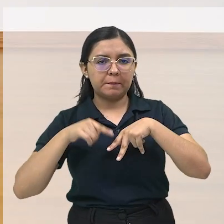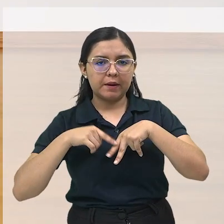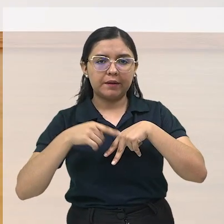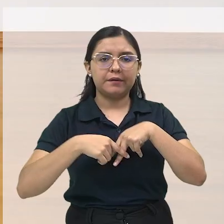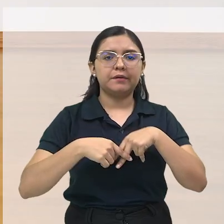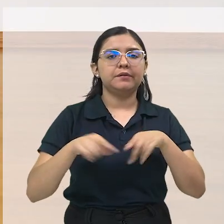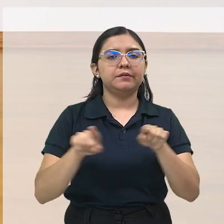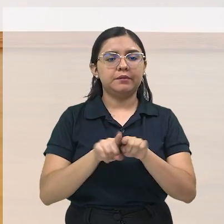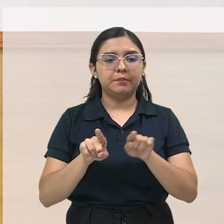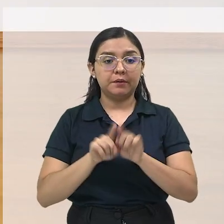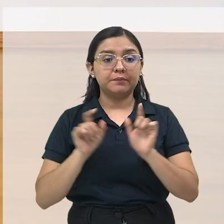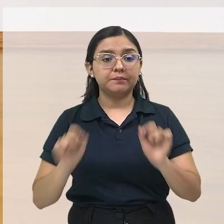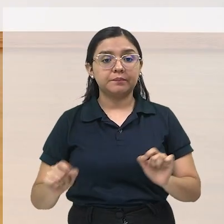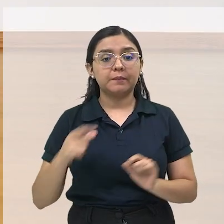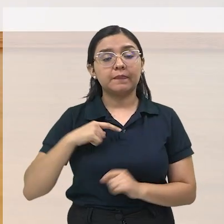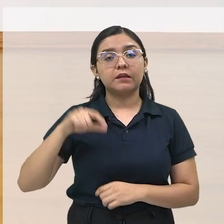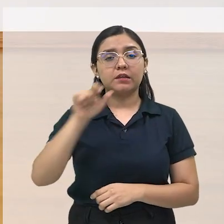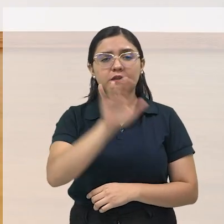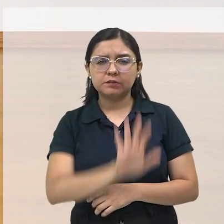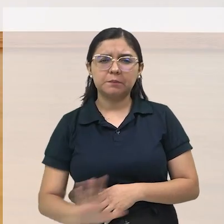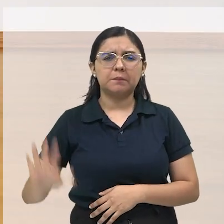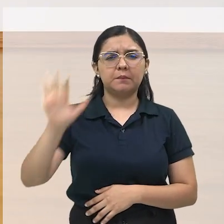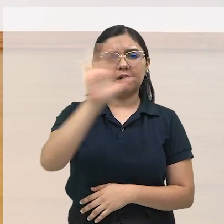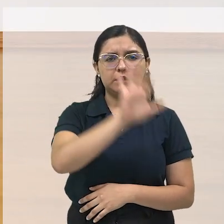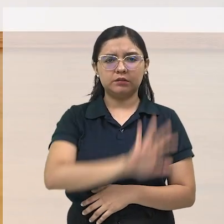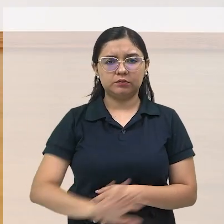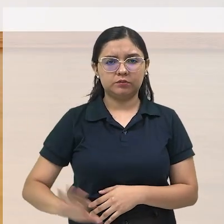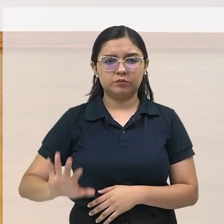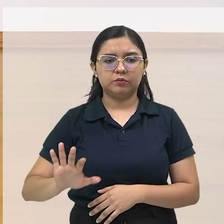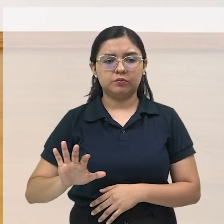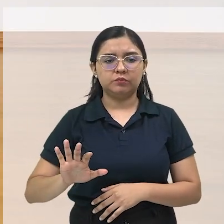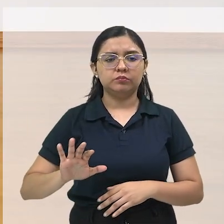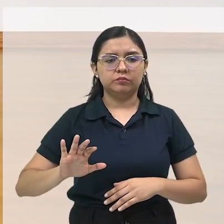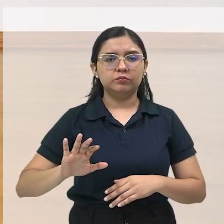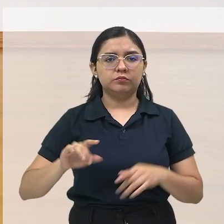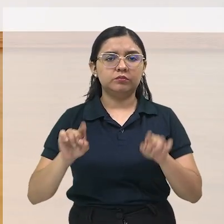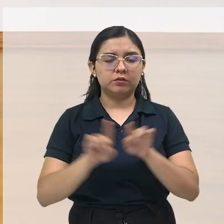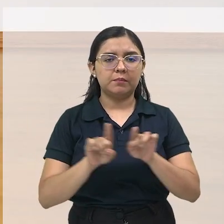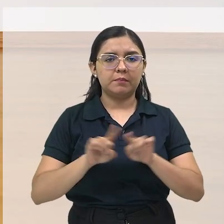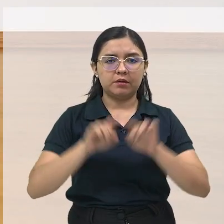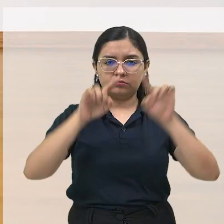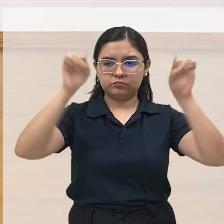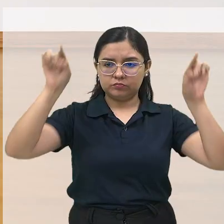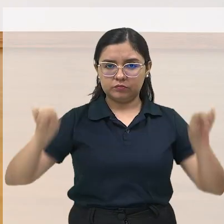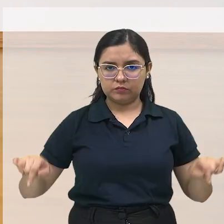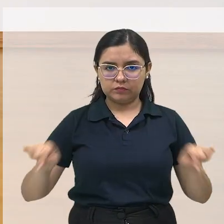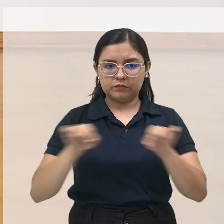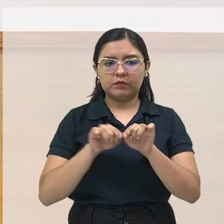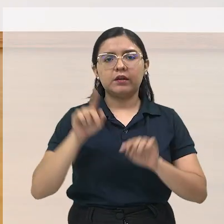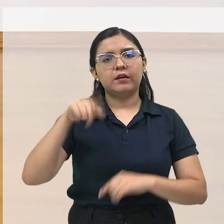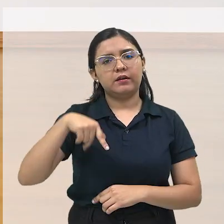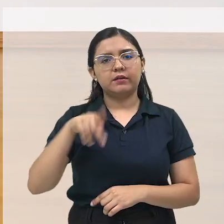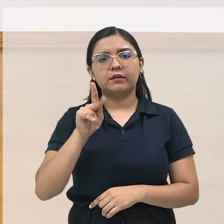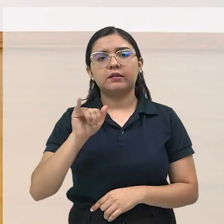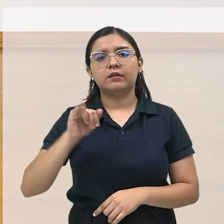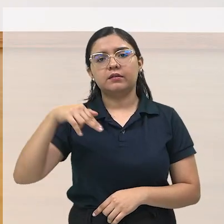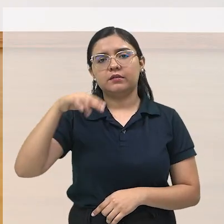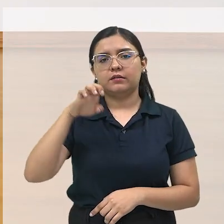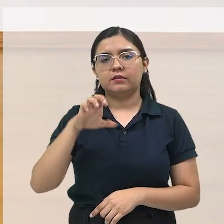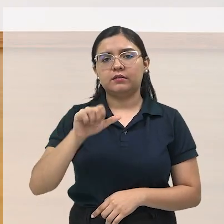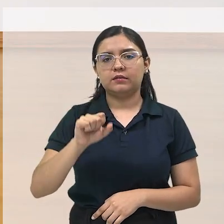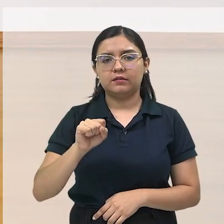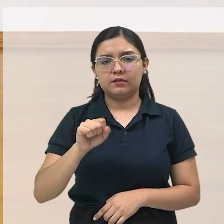conseguem chegar. E esse espaço onde o corpo dele consegue chegar é a kinesfera desse bailarino,